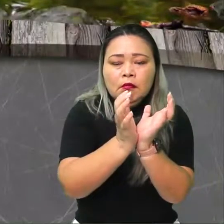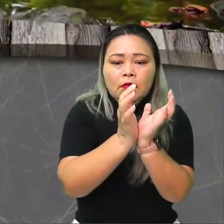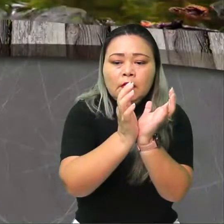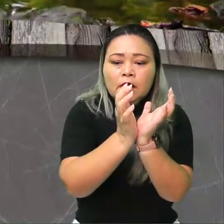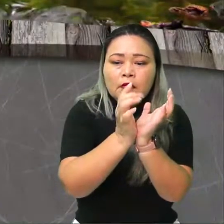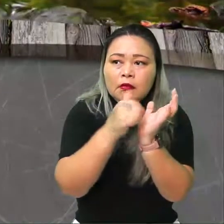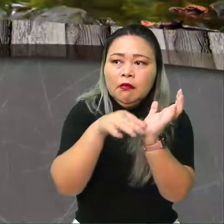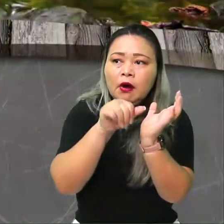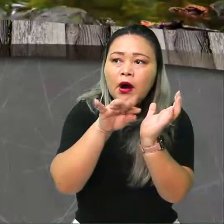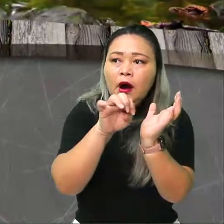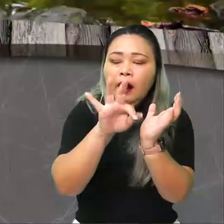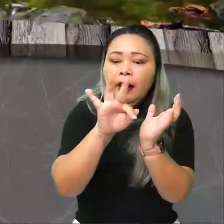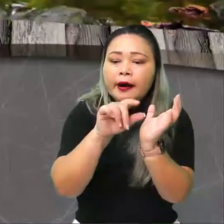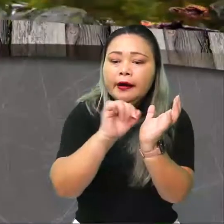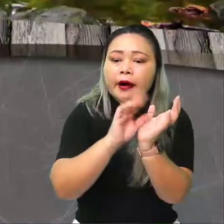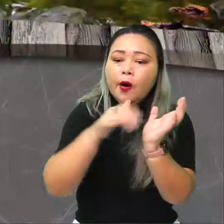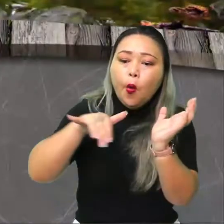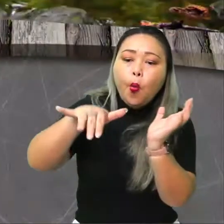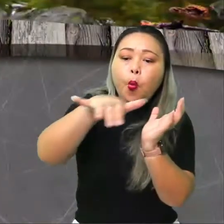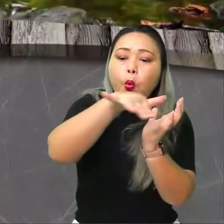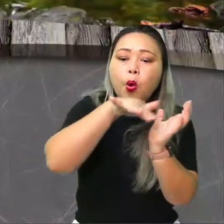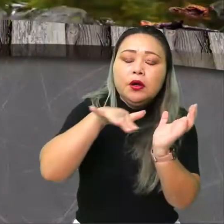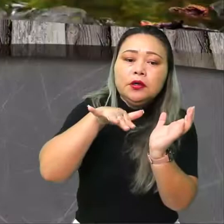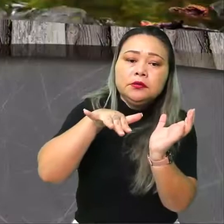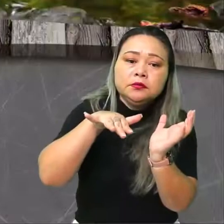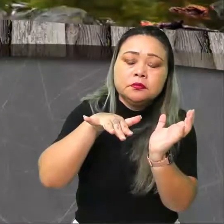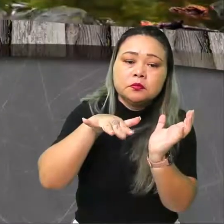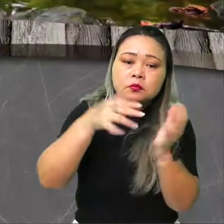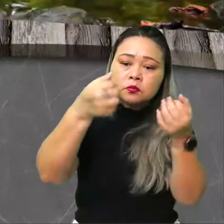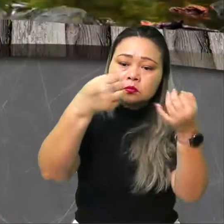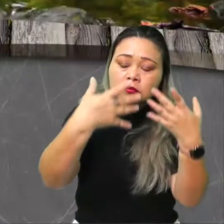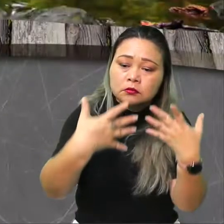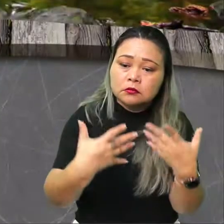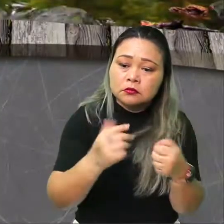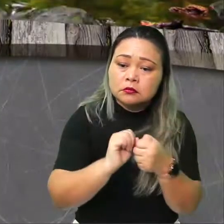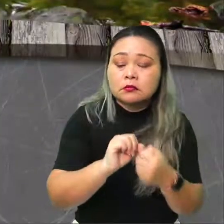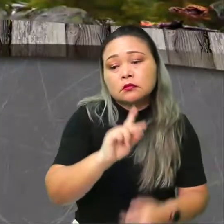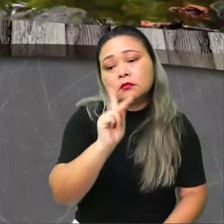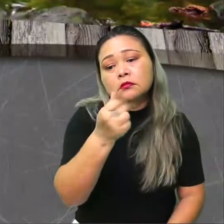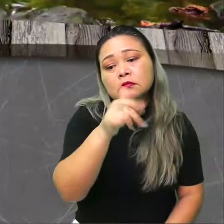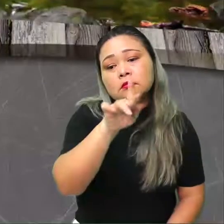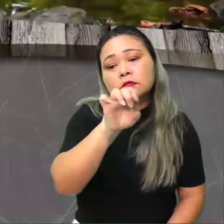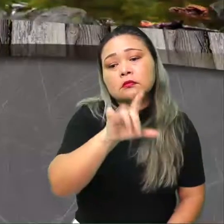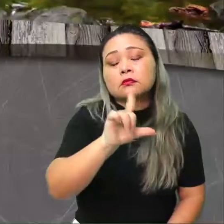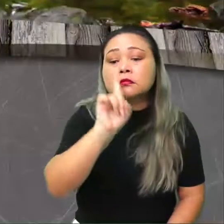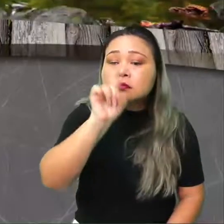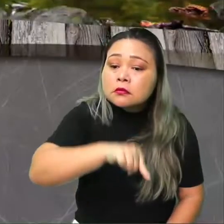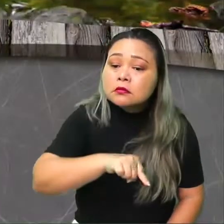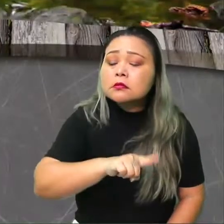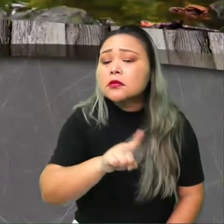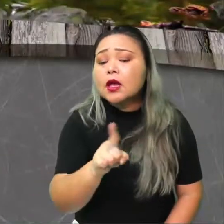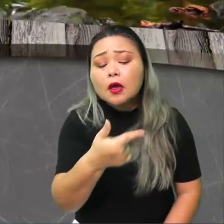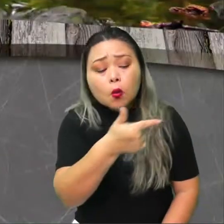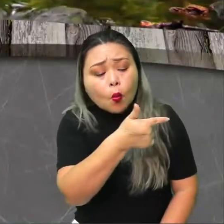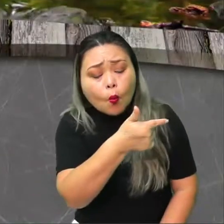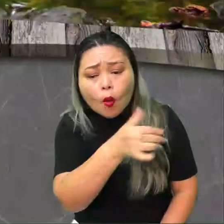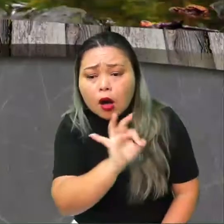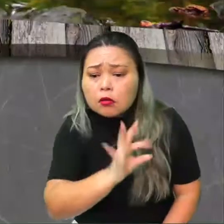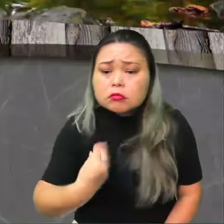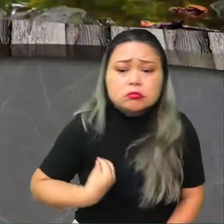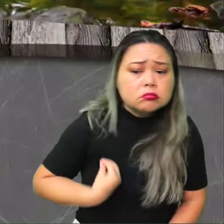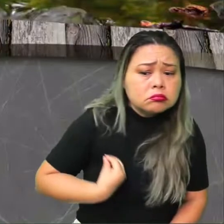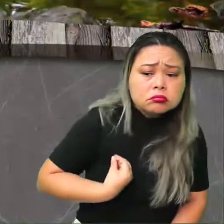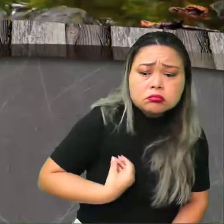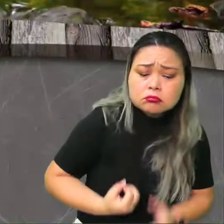que o ambiente descrito por Oparo e Haldane era totalmente inapropriado para a forma de